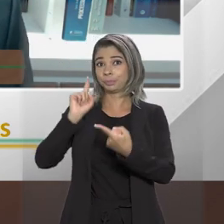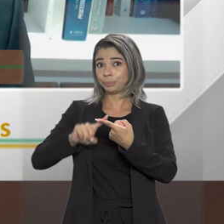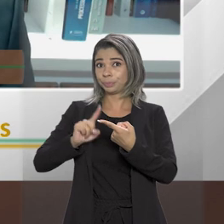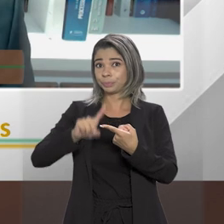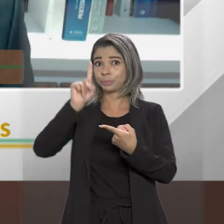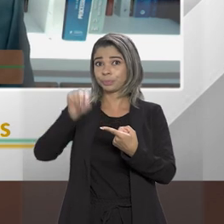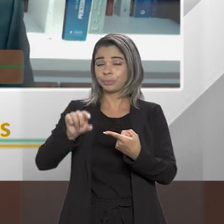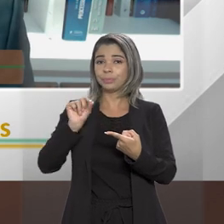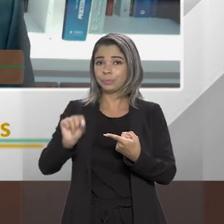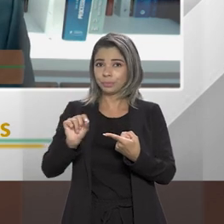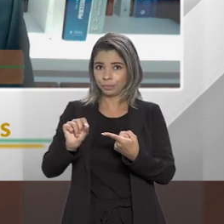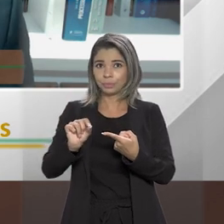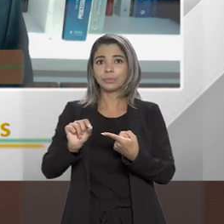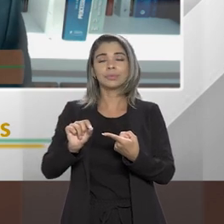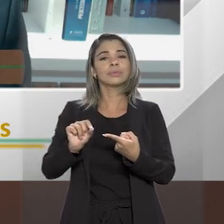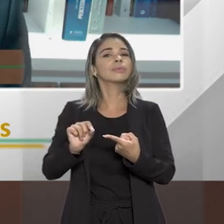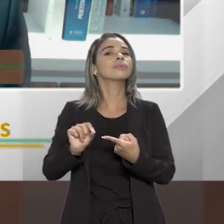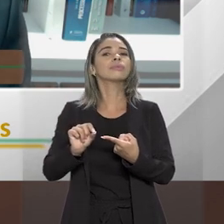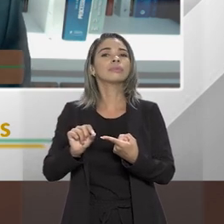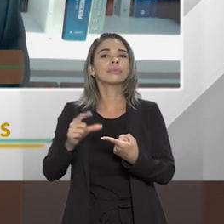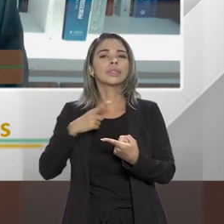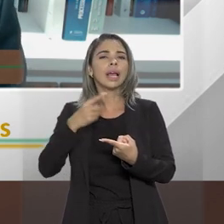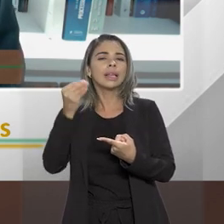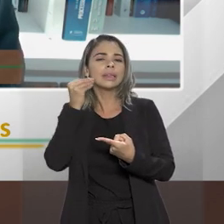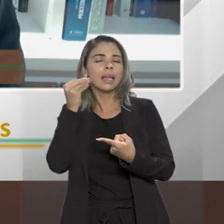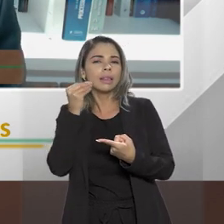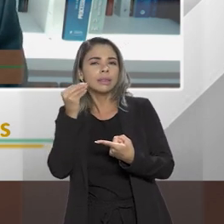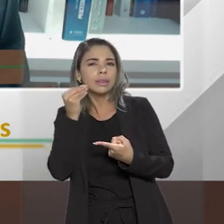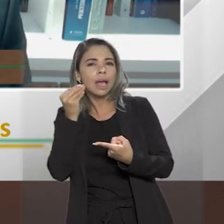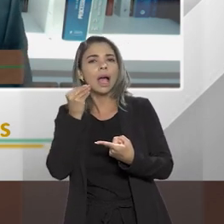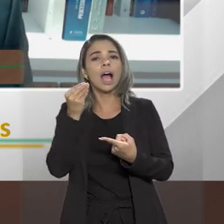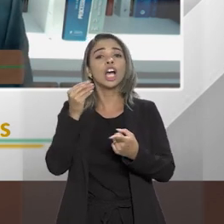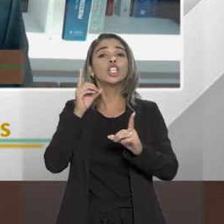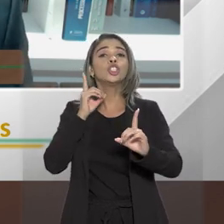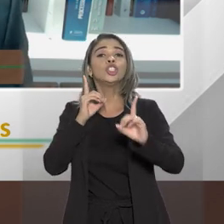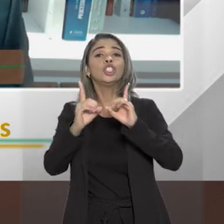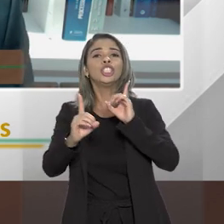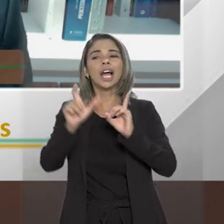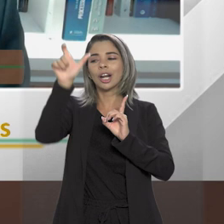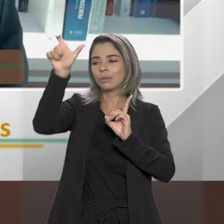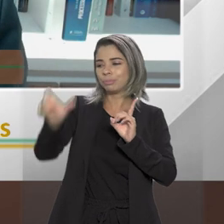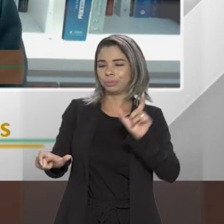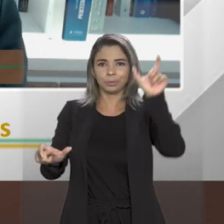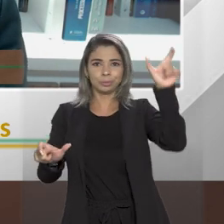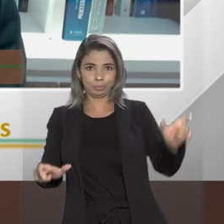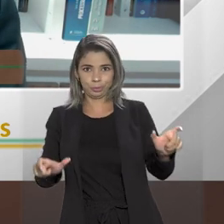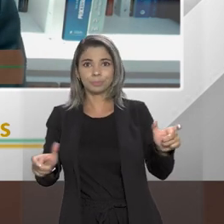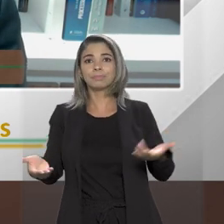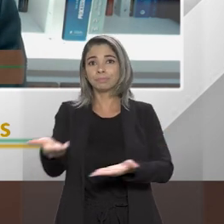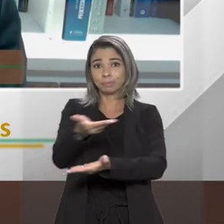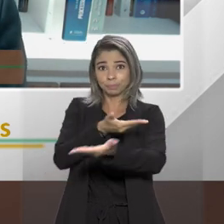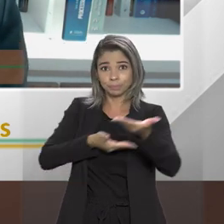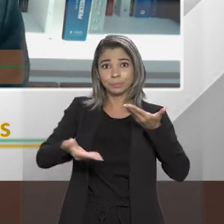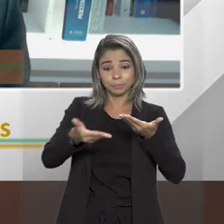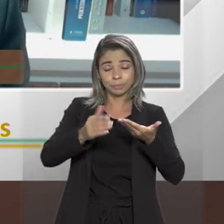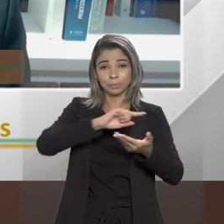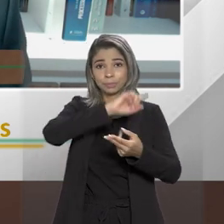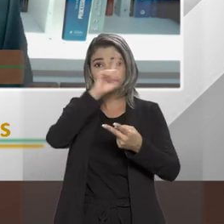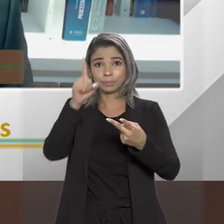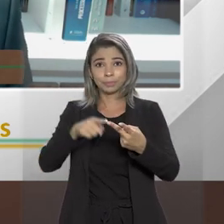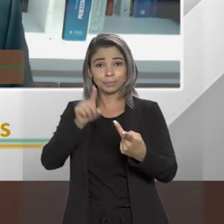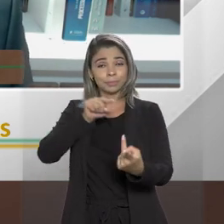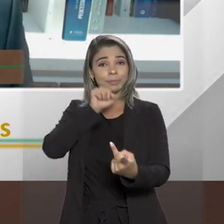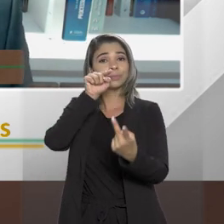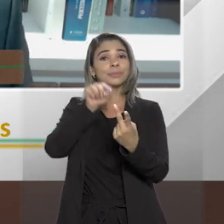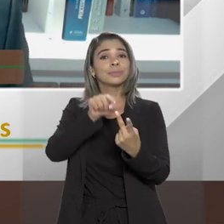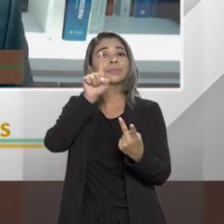o objetivo imediato, é tentar restabelecer o diálogo entre as partes. E o segundo objetivo, que pode